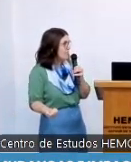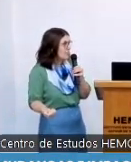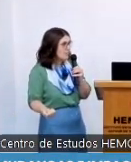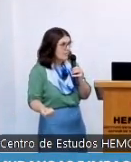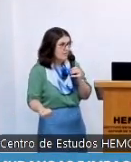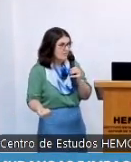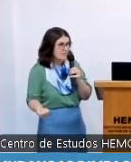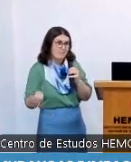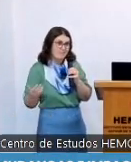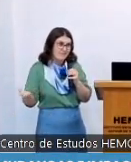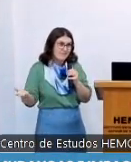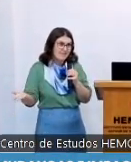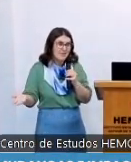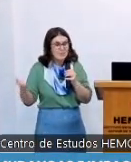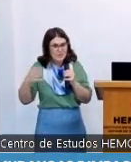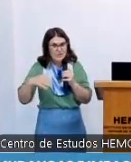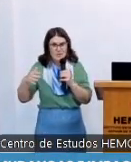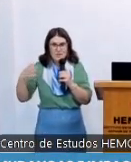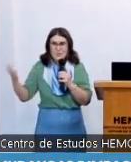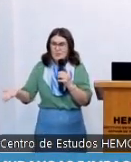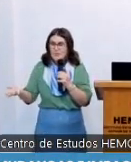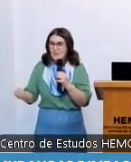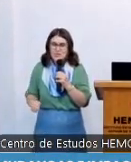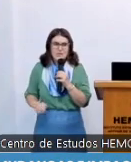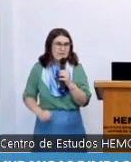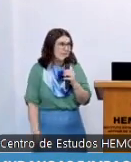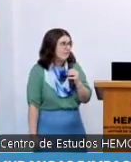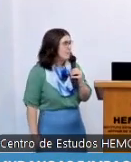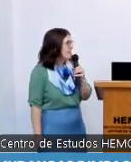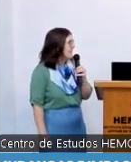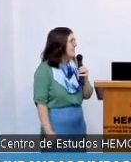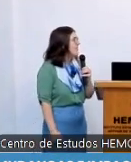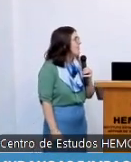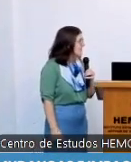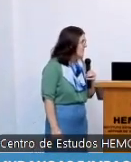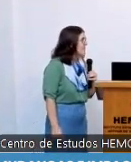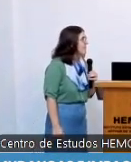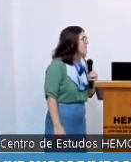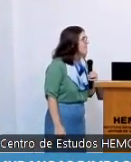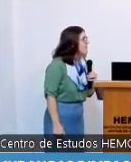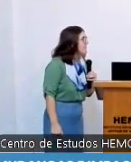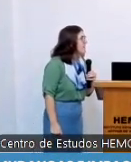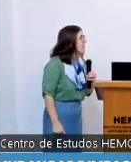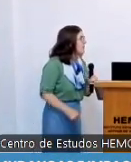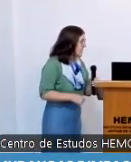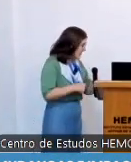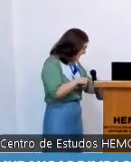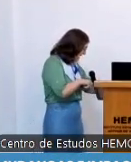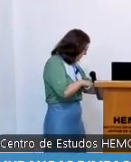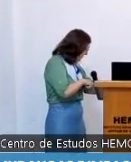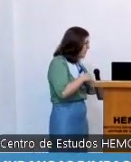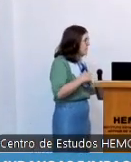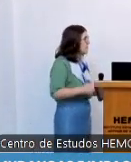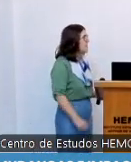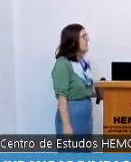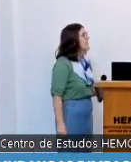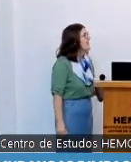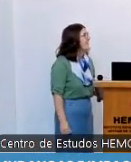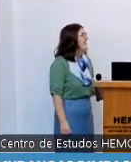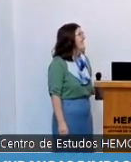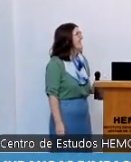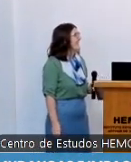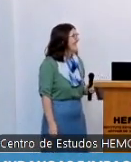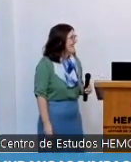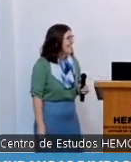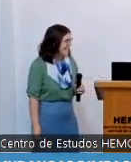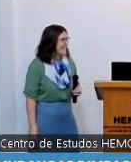de saúde. Então, vejam aí o conflito de interesse aparecendo. Temos que ir mais rápido. Da